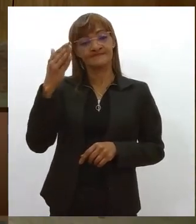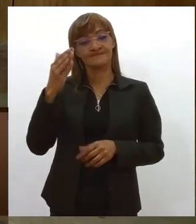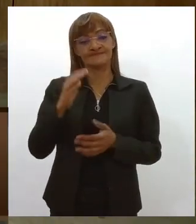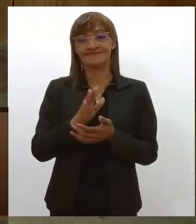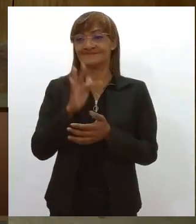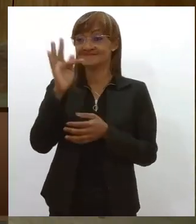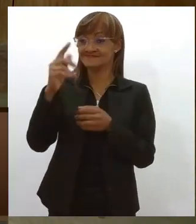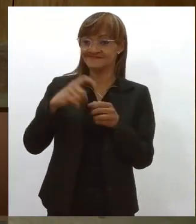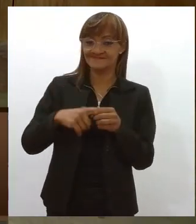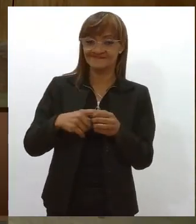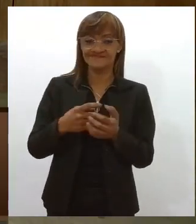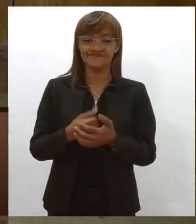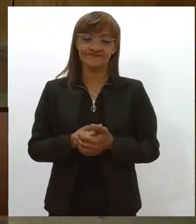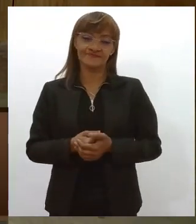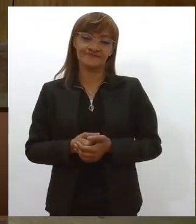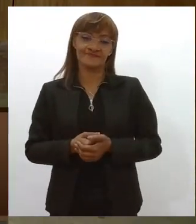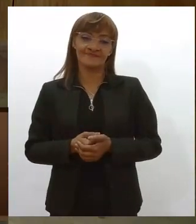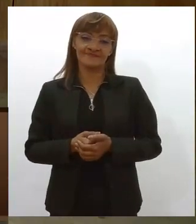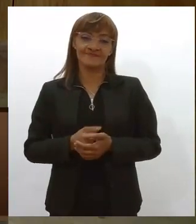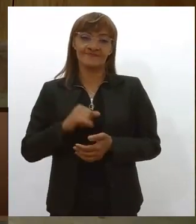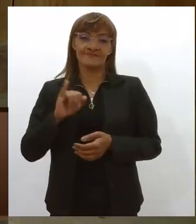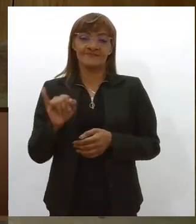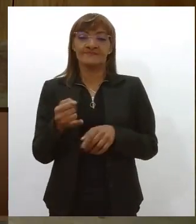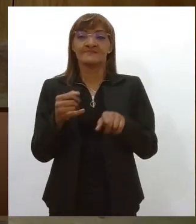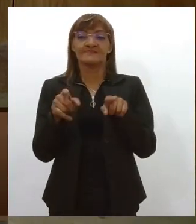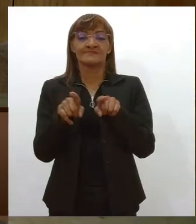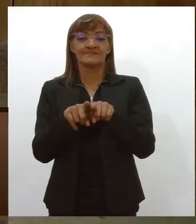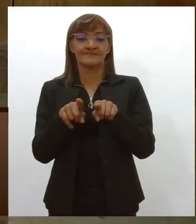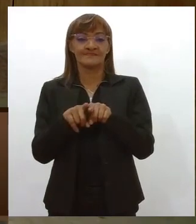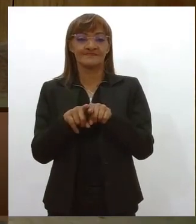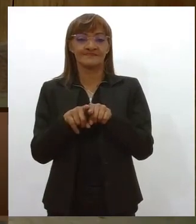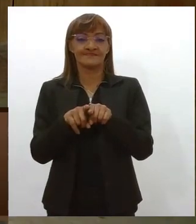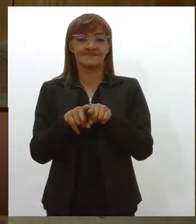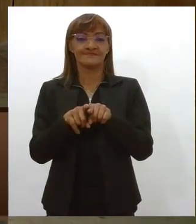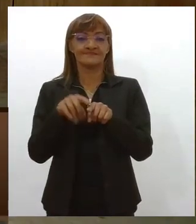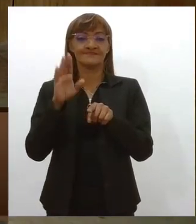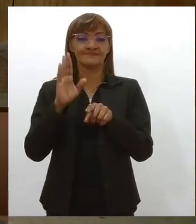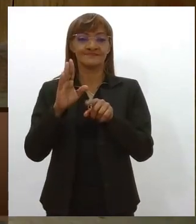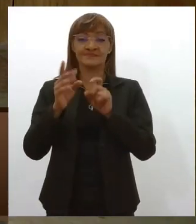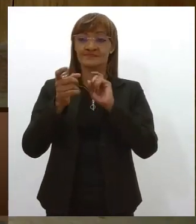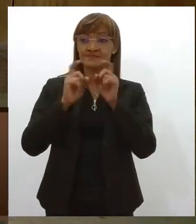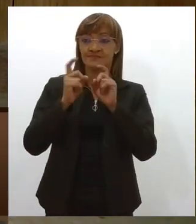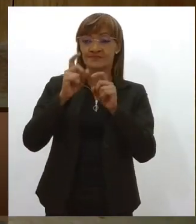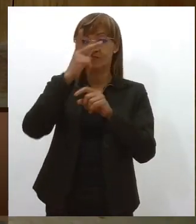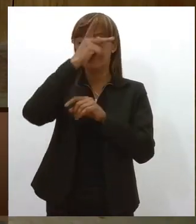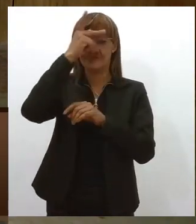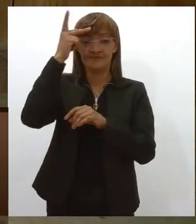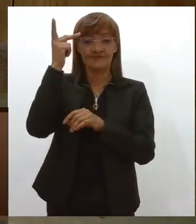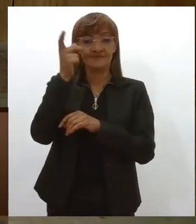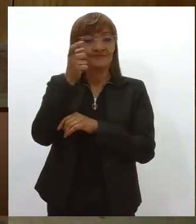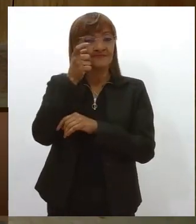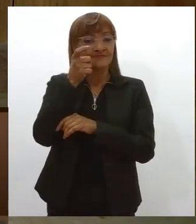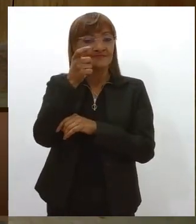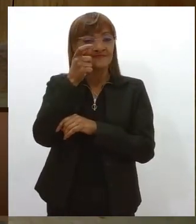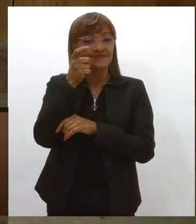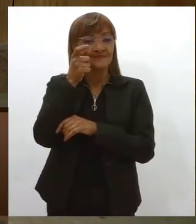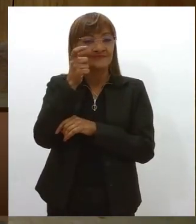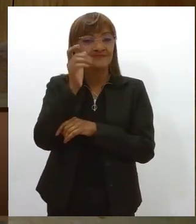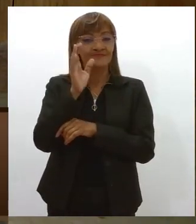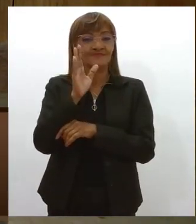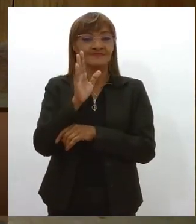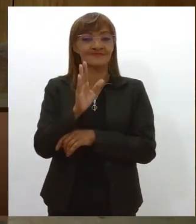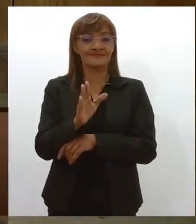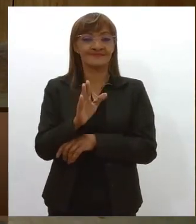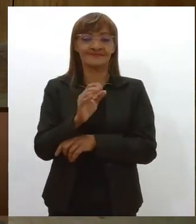E aproveitar para agradecer a audiência do povo de Aquidabã, que estava aí, ó, acompanhando a doutora Lidiane. Nós estamos aqui monitorando isso,